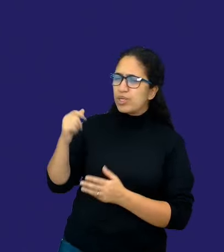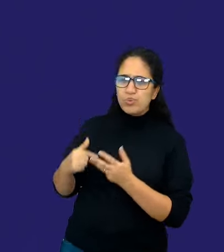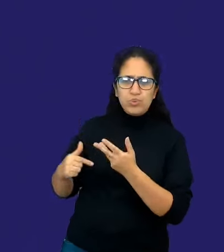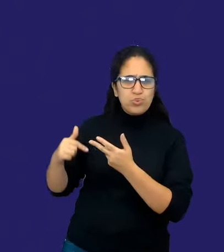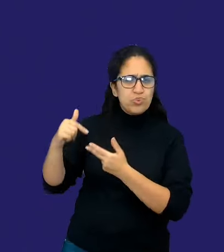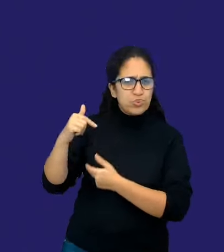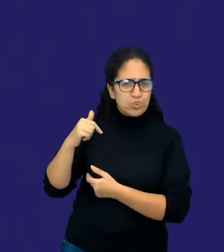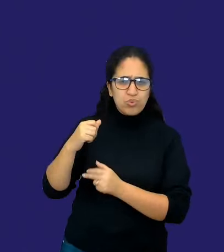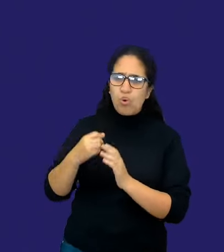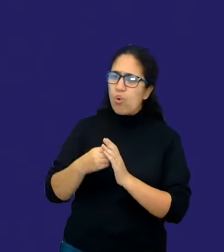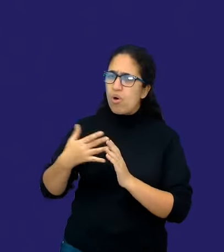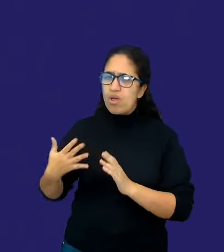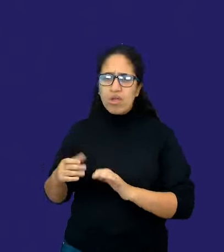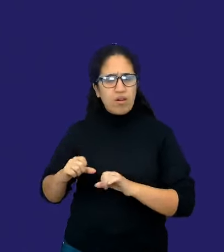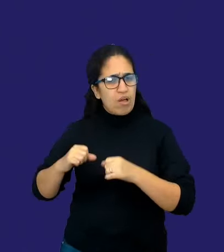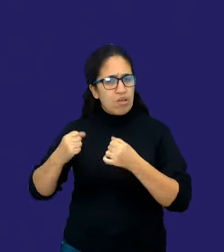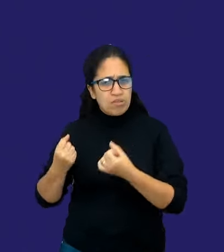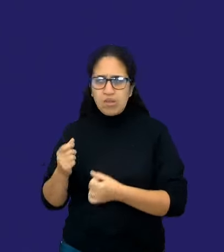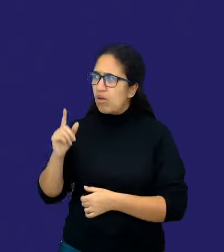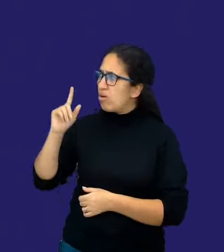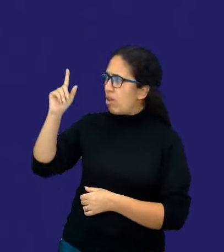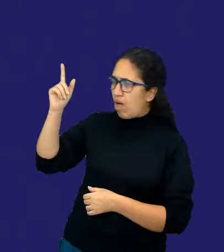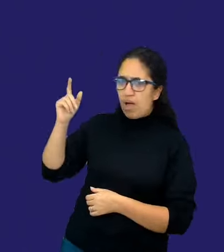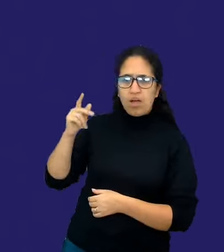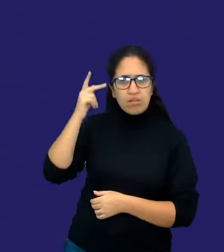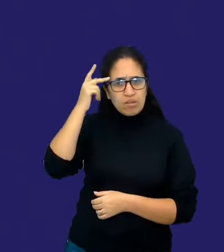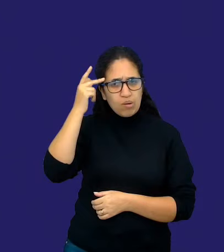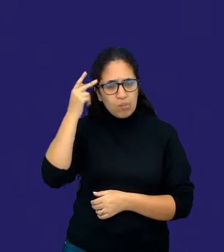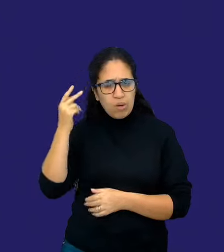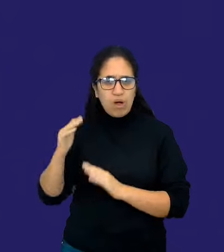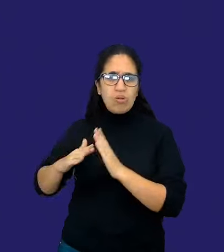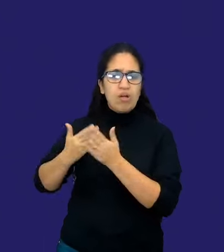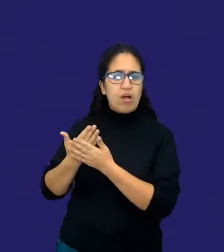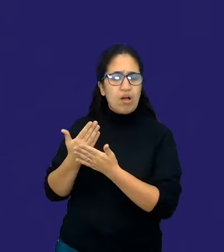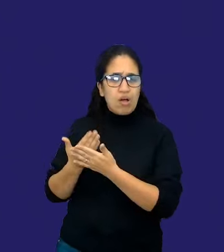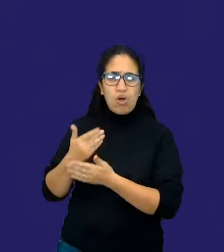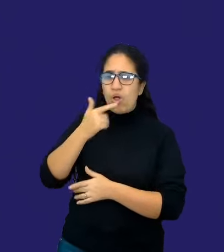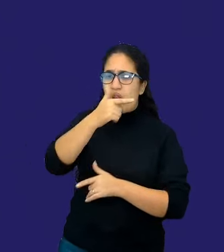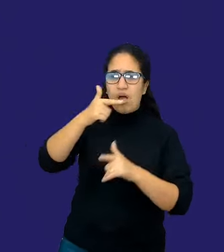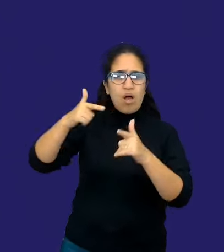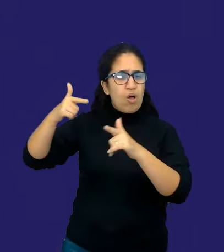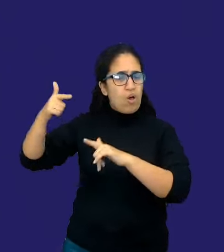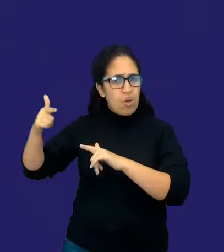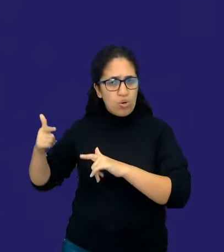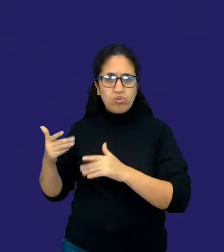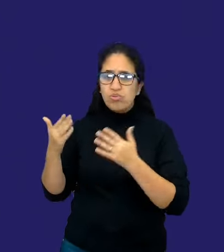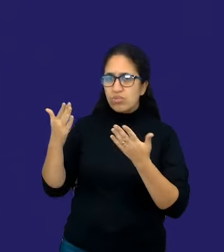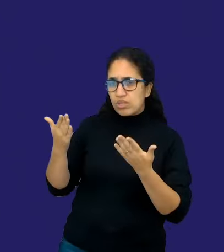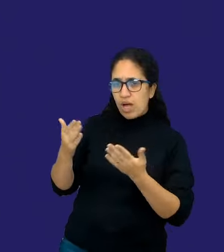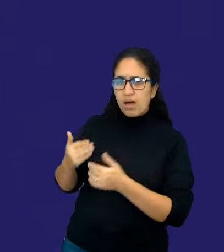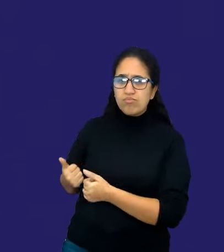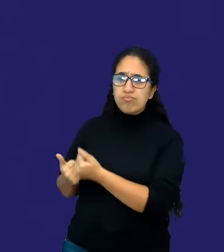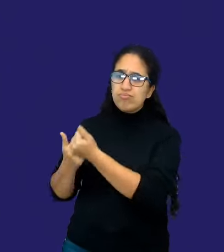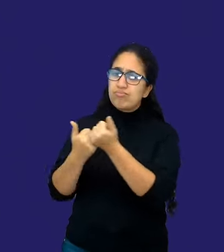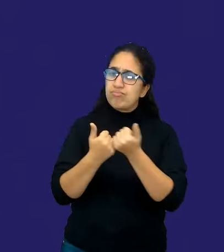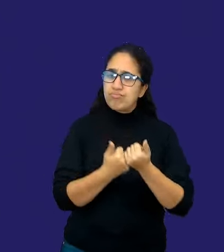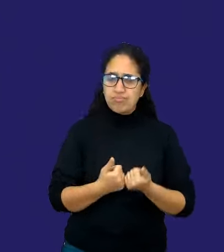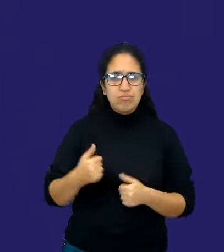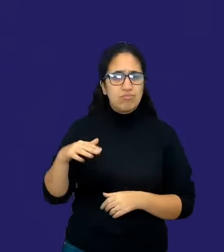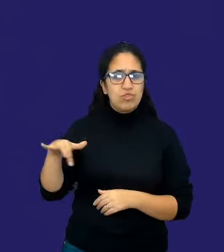do Currículo em Ação, do São Paulo Faz Escola, entre outros, os quais subsidiam as nossas